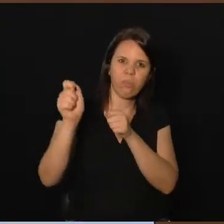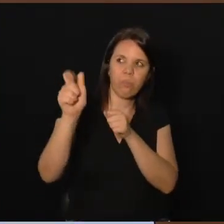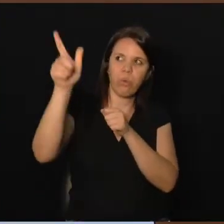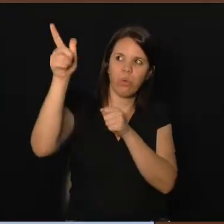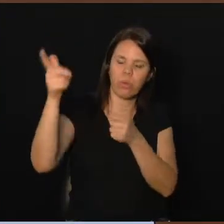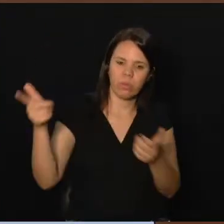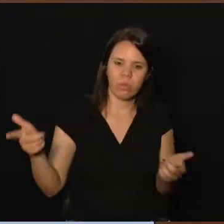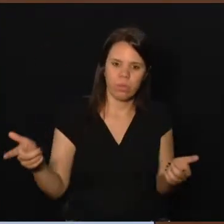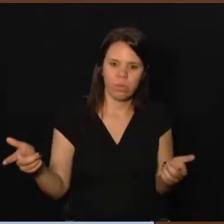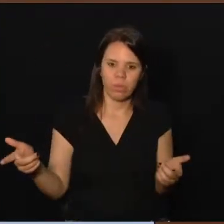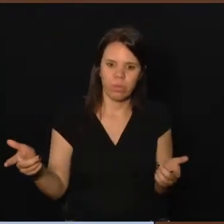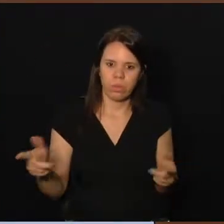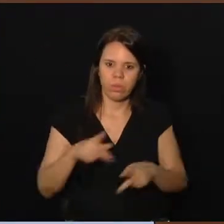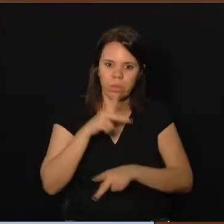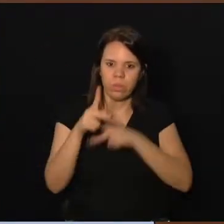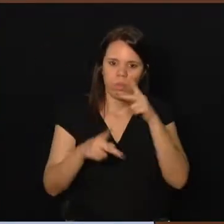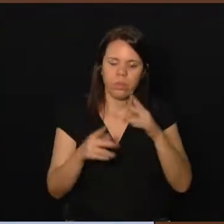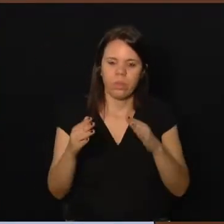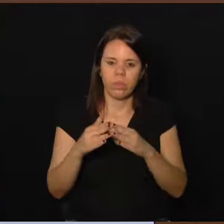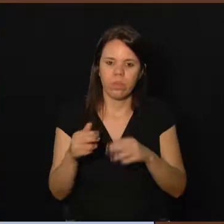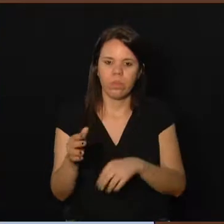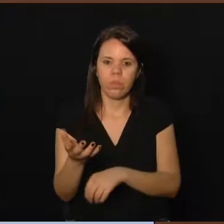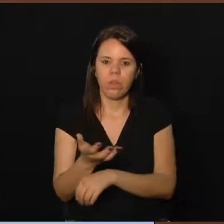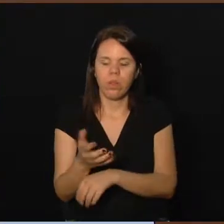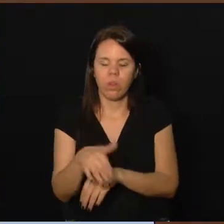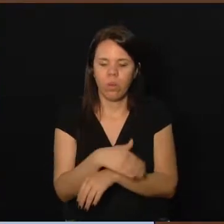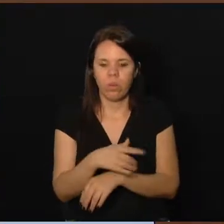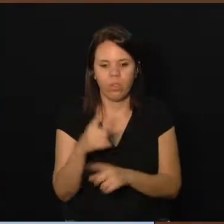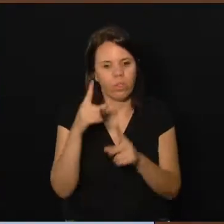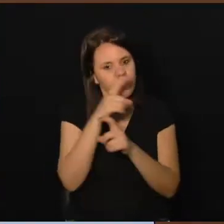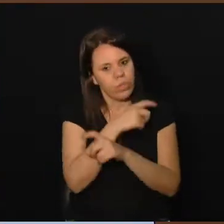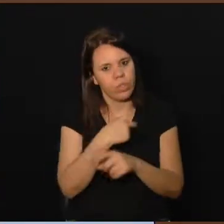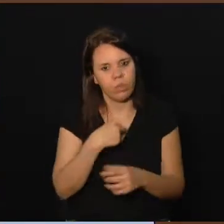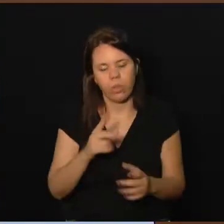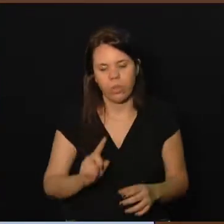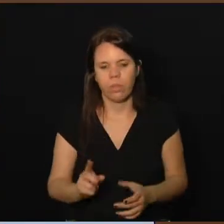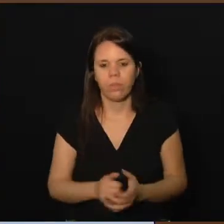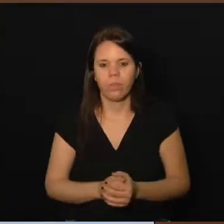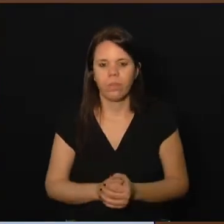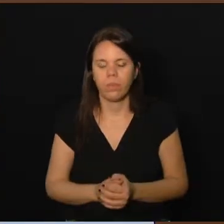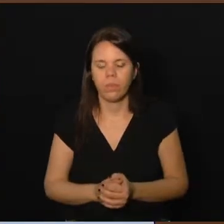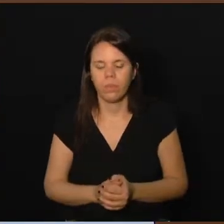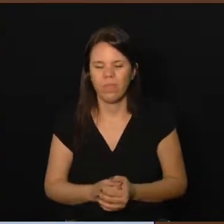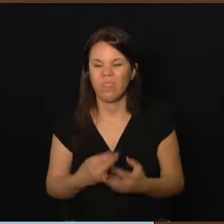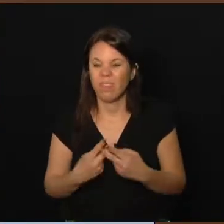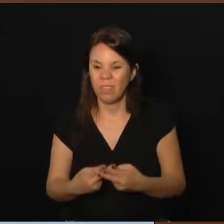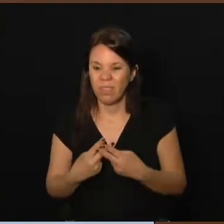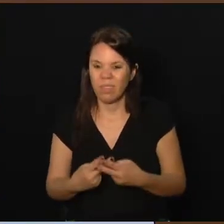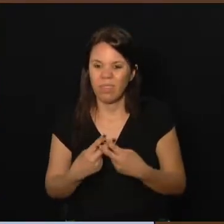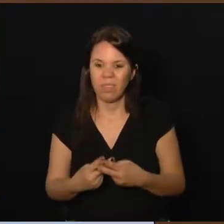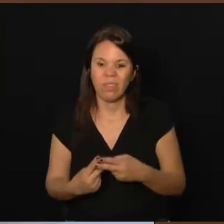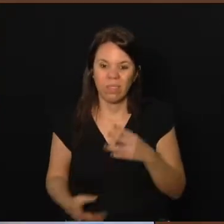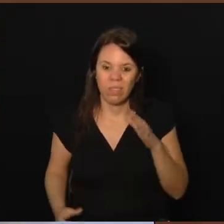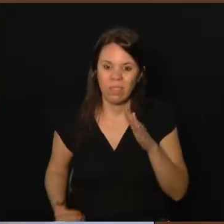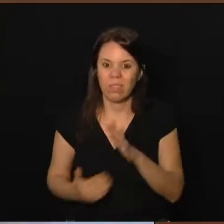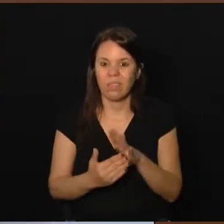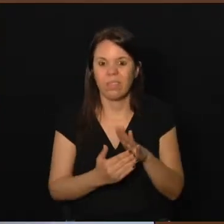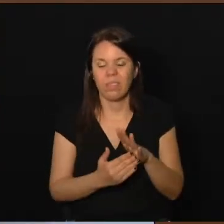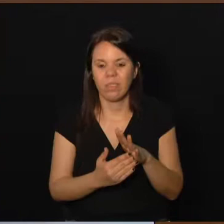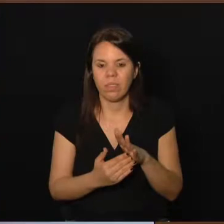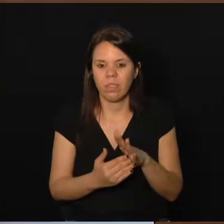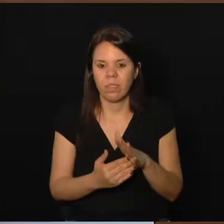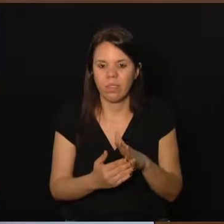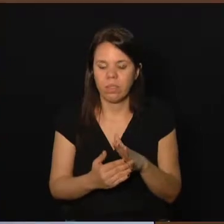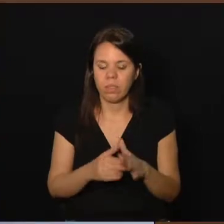estilingue. Mira nos moradores de rua. Isso é complicado, né? Mas é o que eu falo. A paciência ela tem um limite. Tanto para o lado